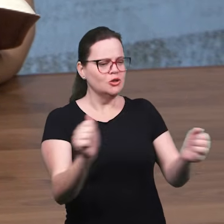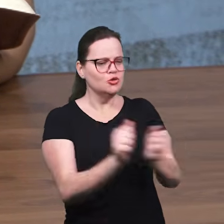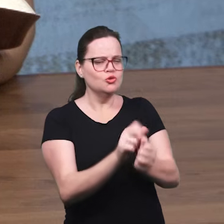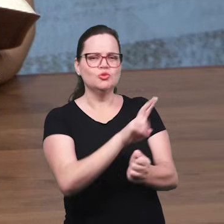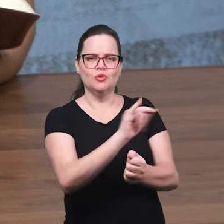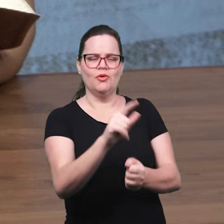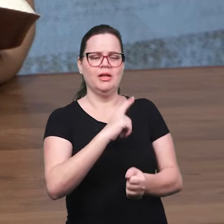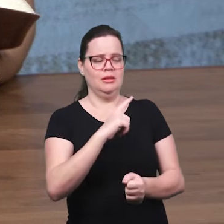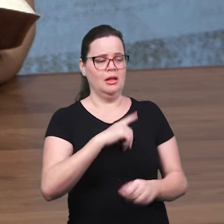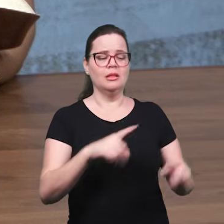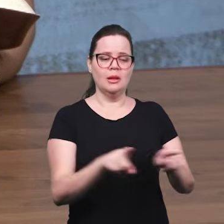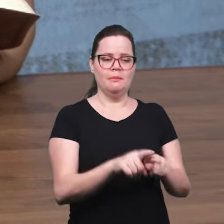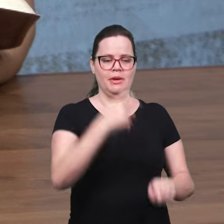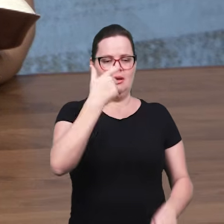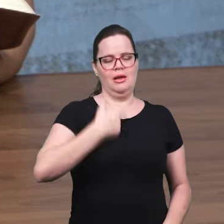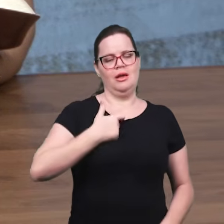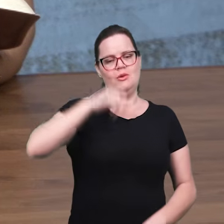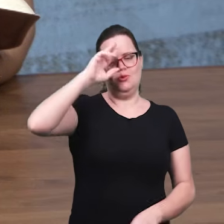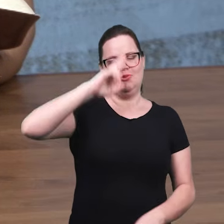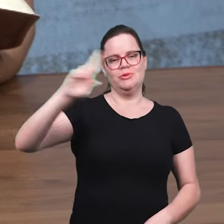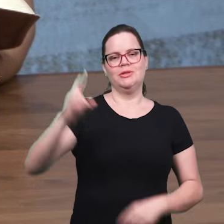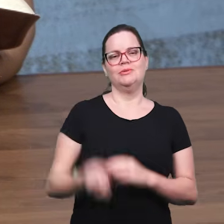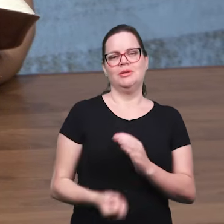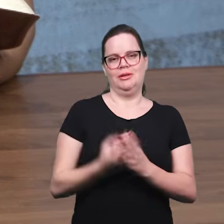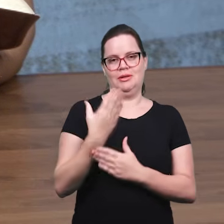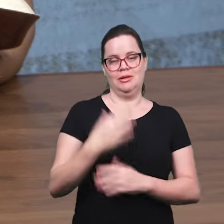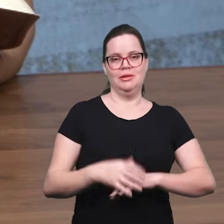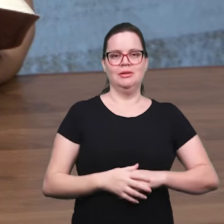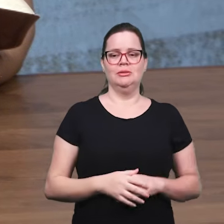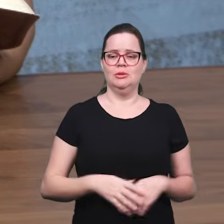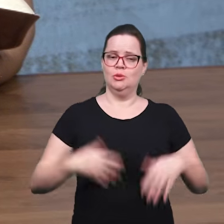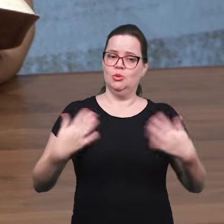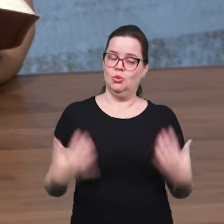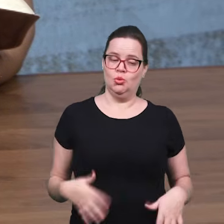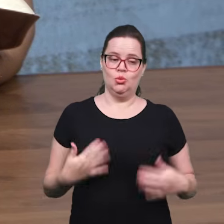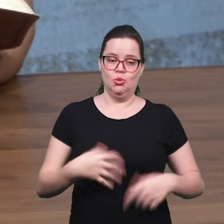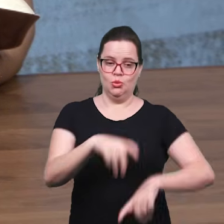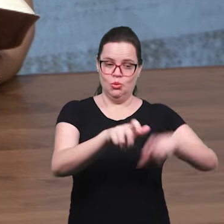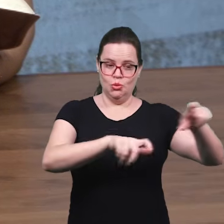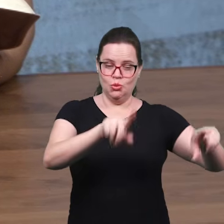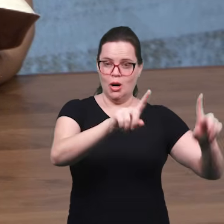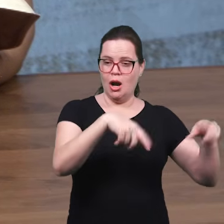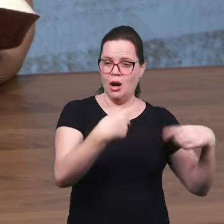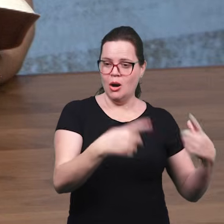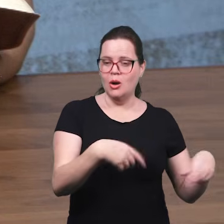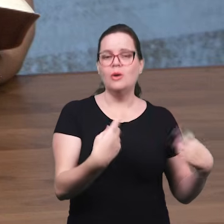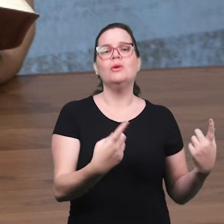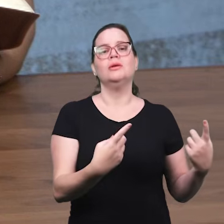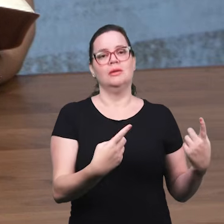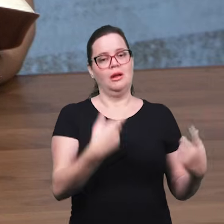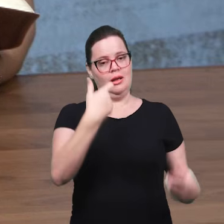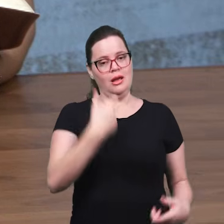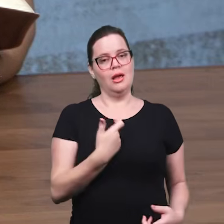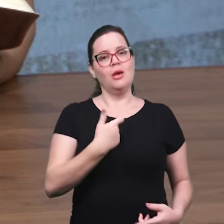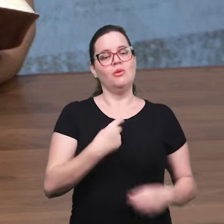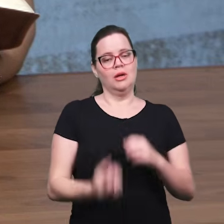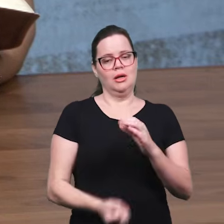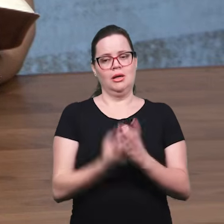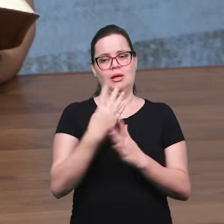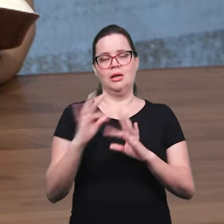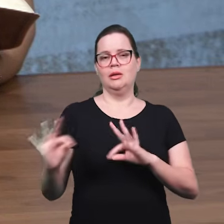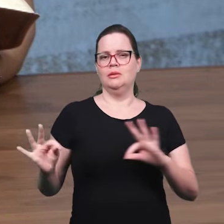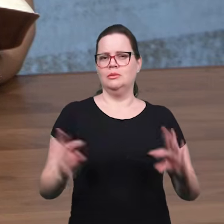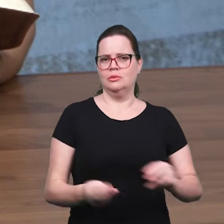Eu, o Senhor, as criei. Ai daquele que contende com o seu Criador,